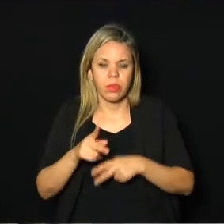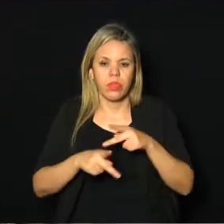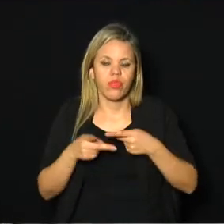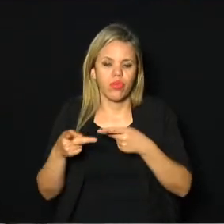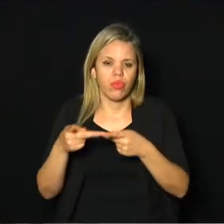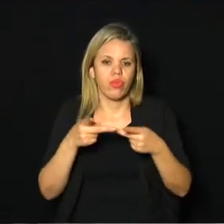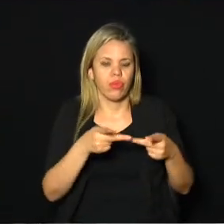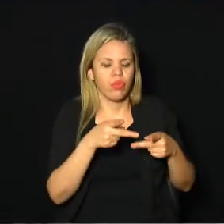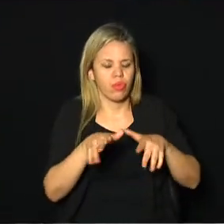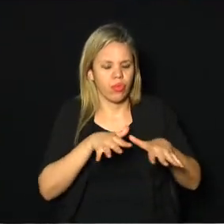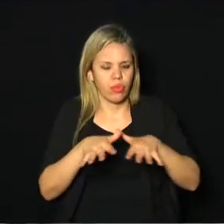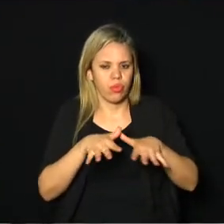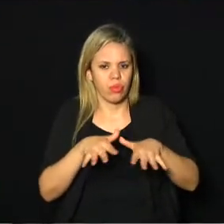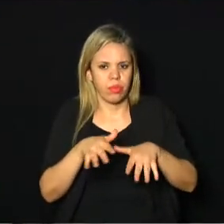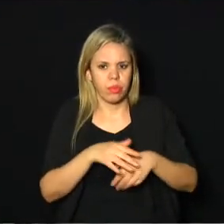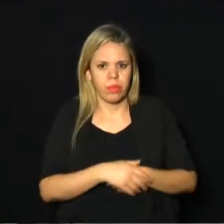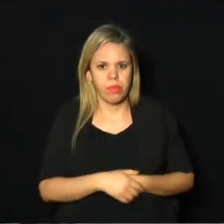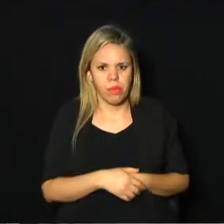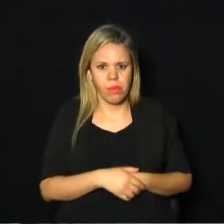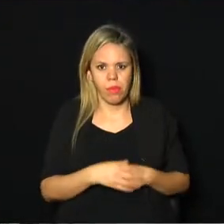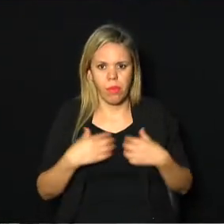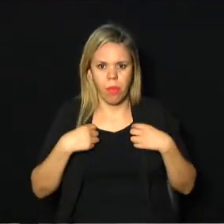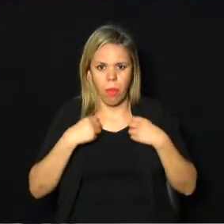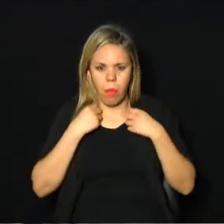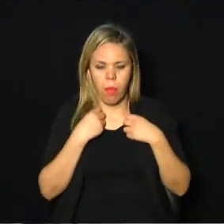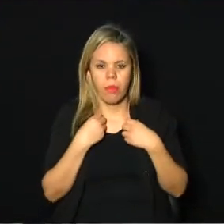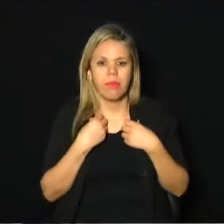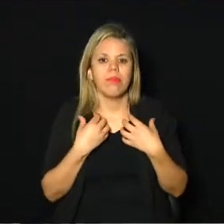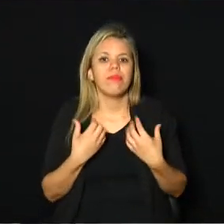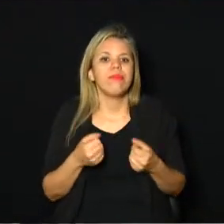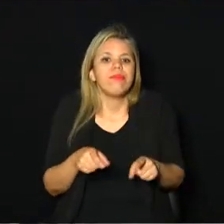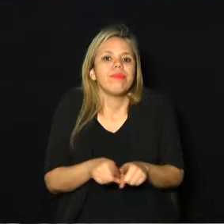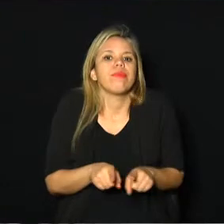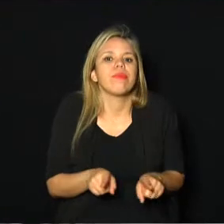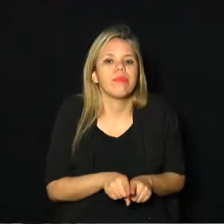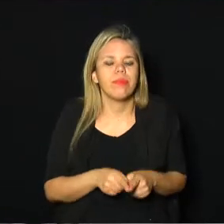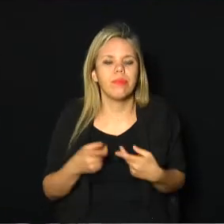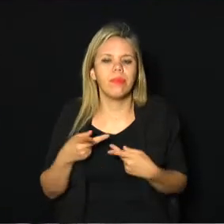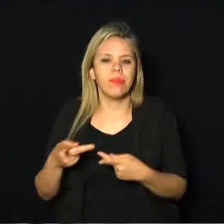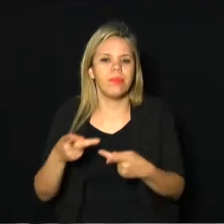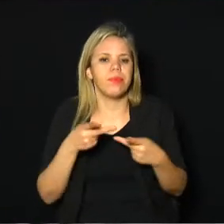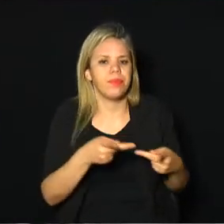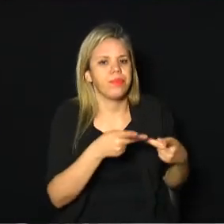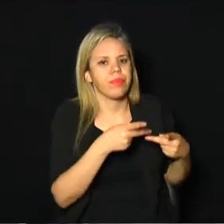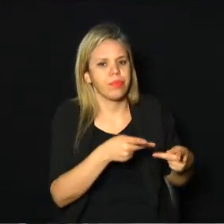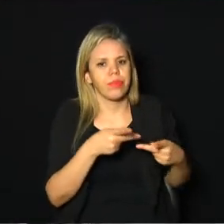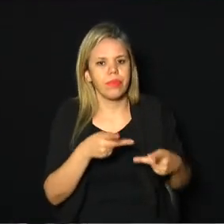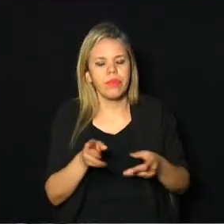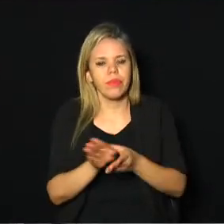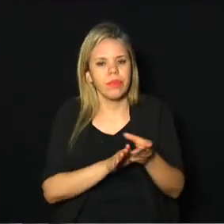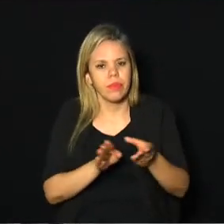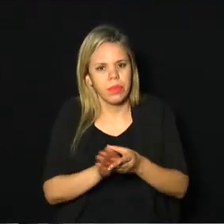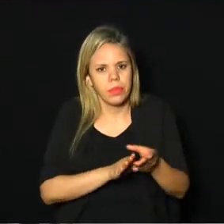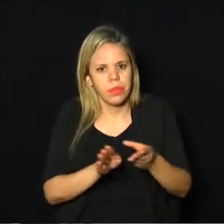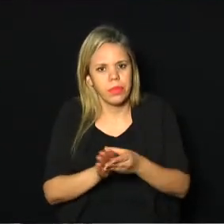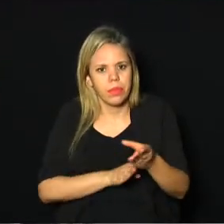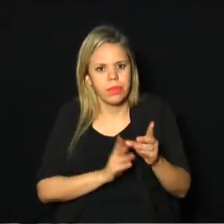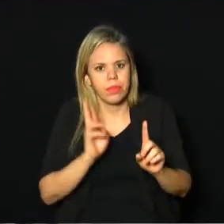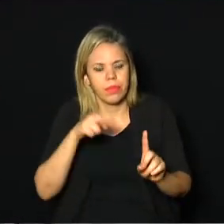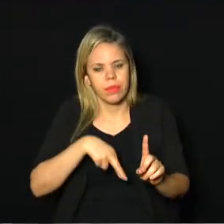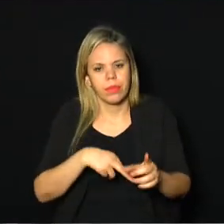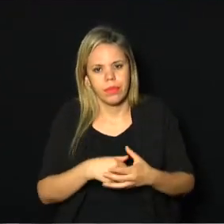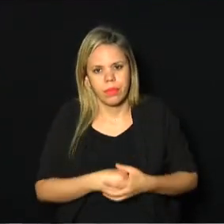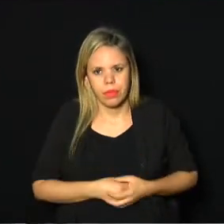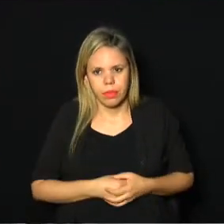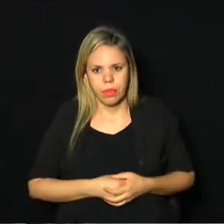de movimentos sociais. Então, vamos também mandar convites para os conselhos, centros de